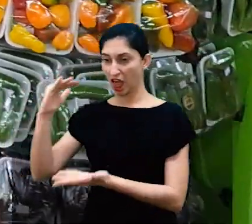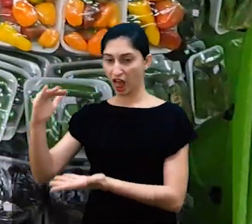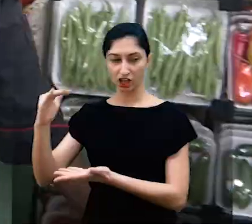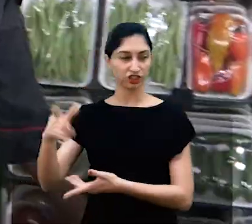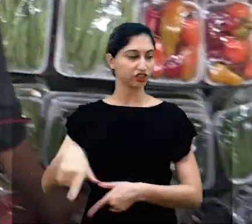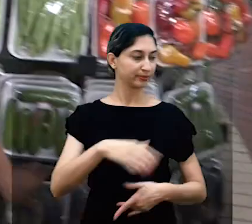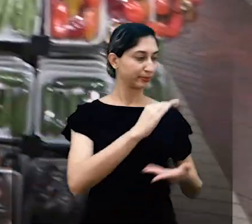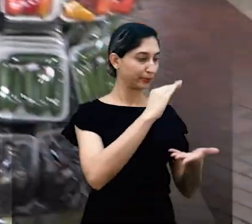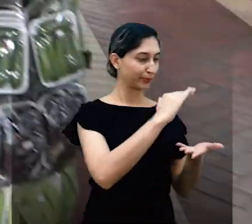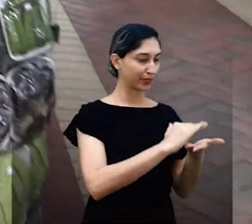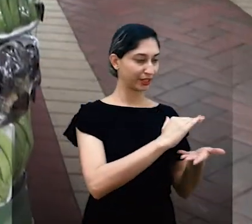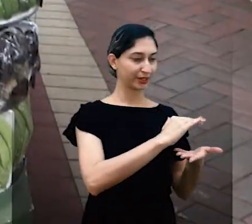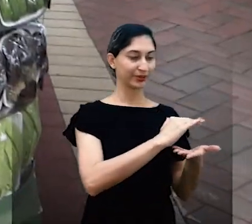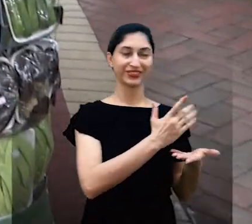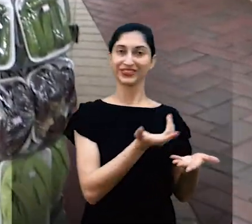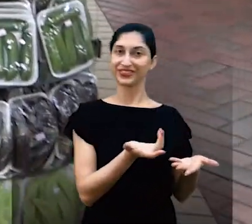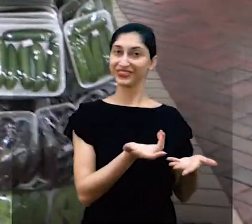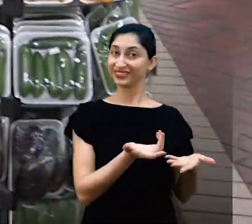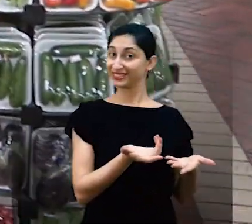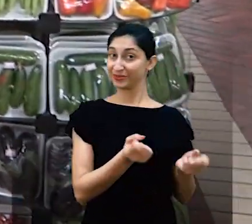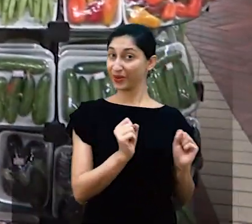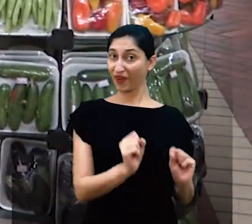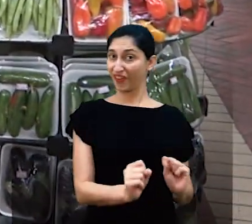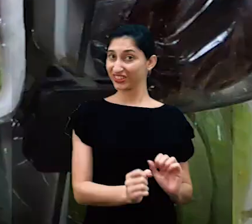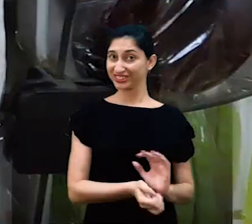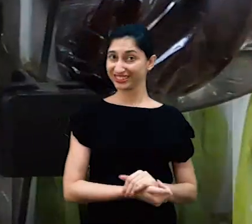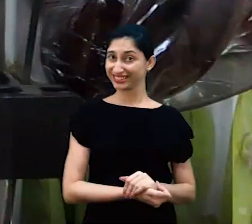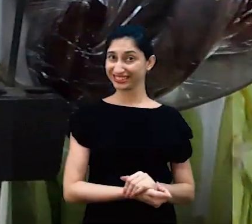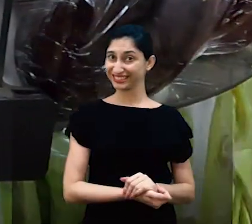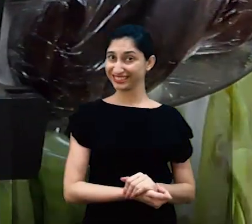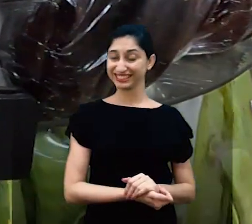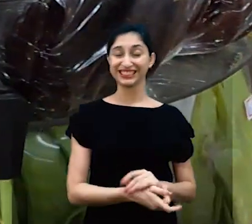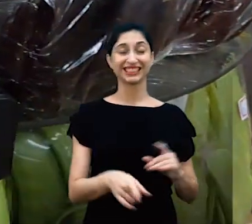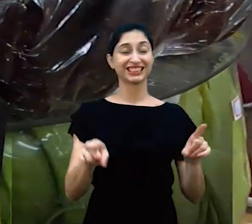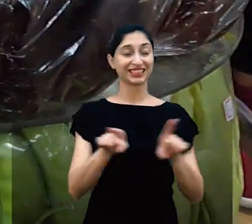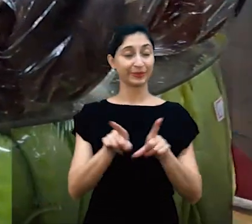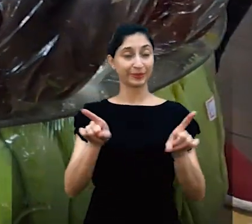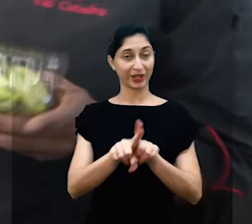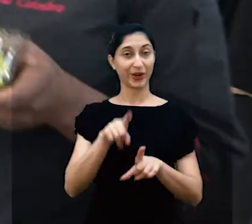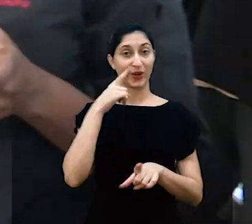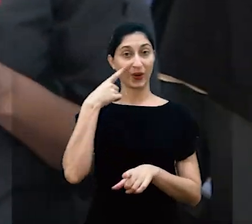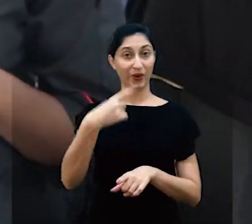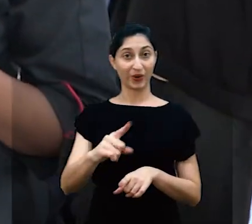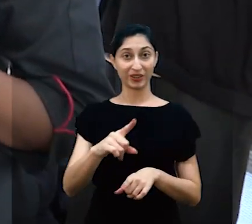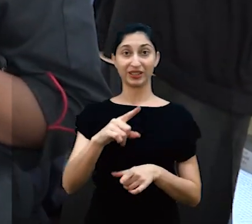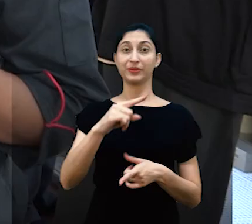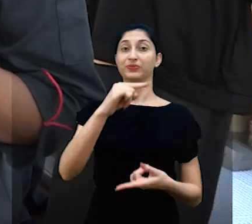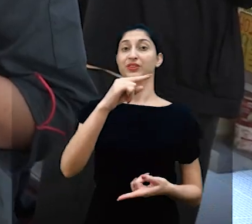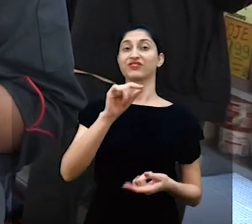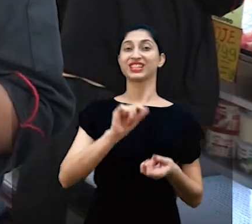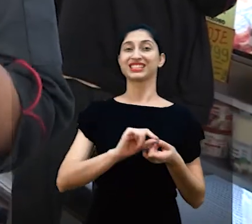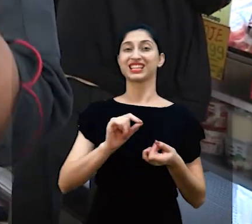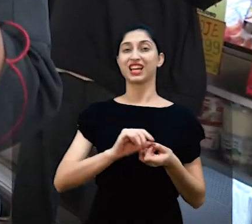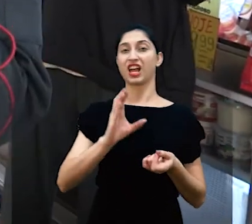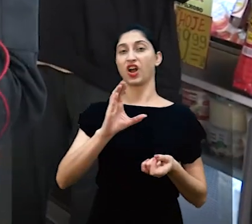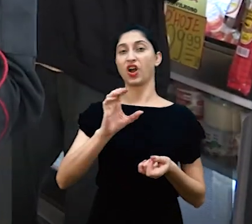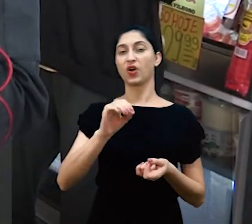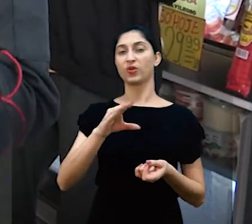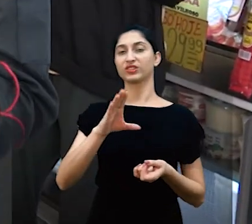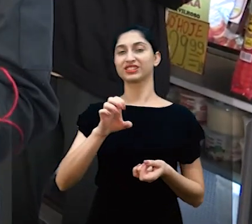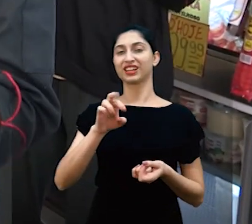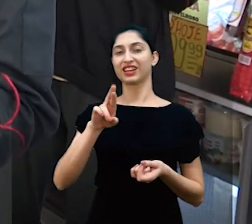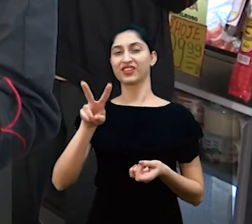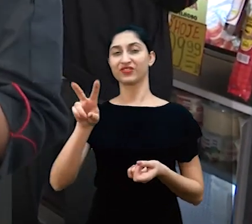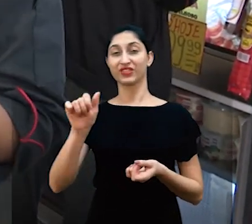levar uma berinjela. Ou então você leva uma mini berinjela. Nós temos aqui para fazer conserva, mini giló. Gente, dá uma